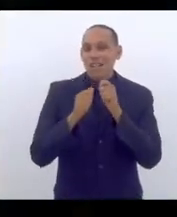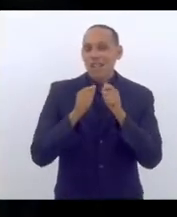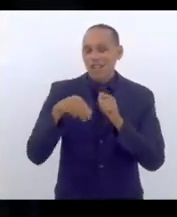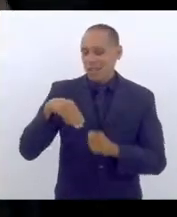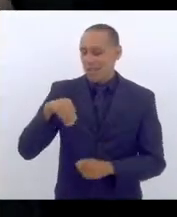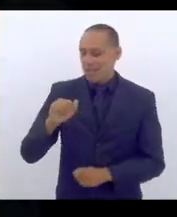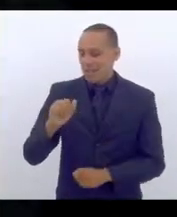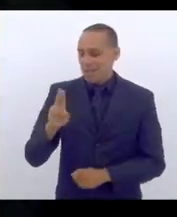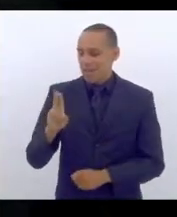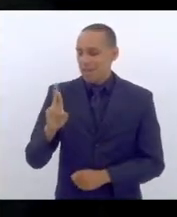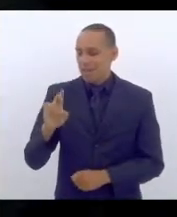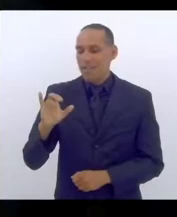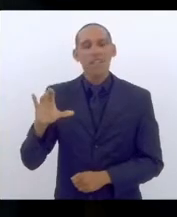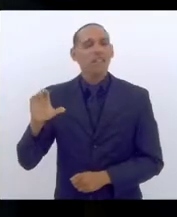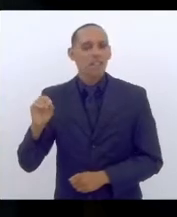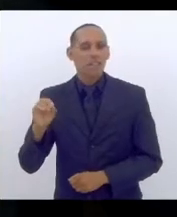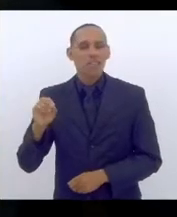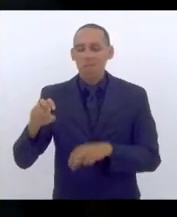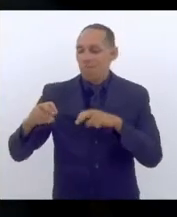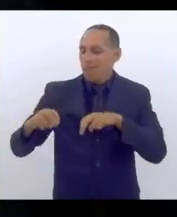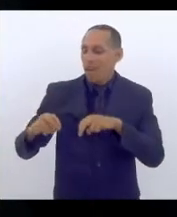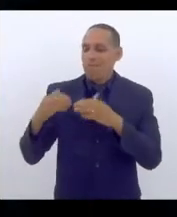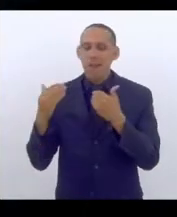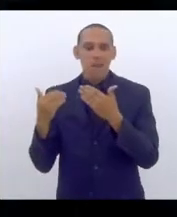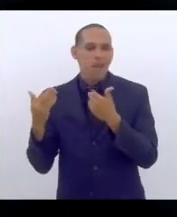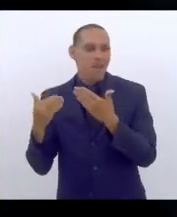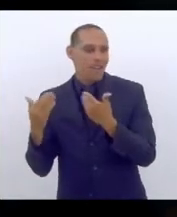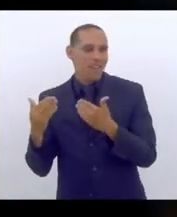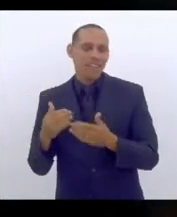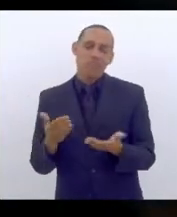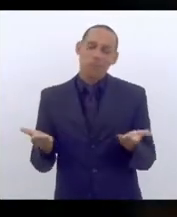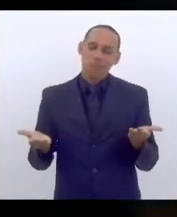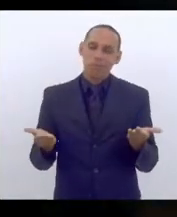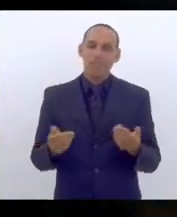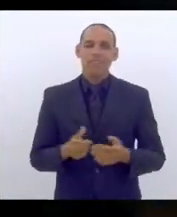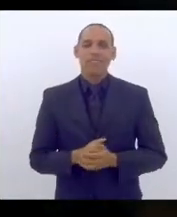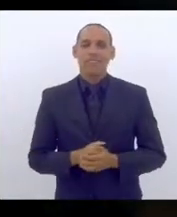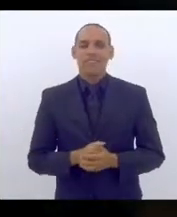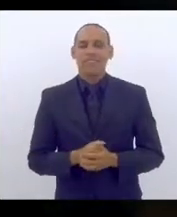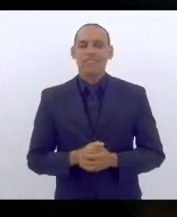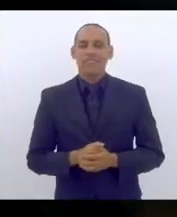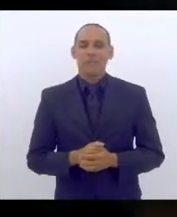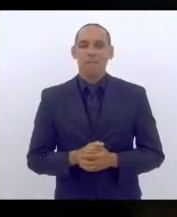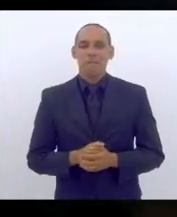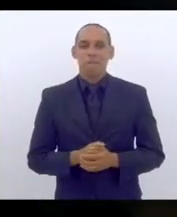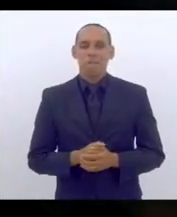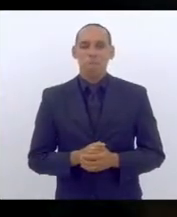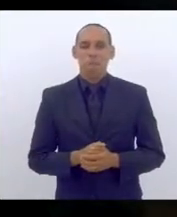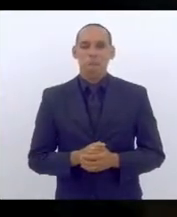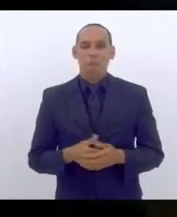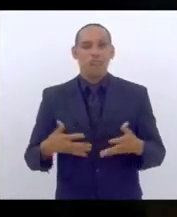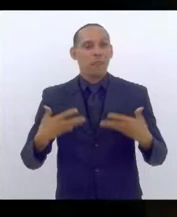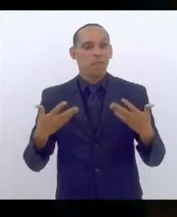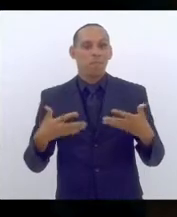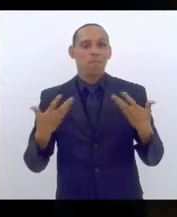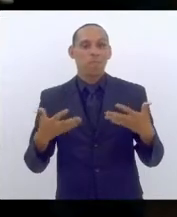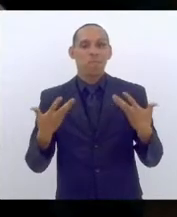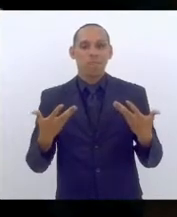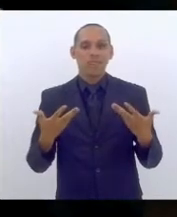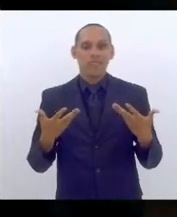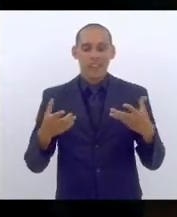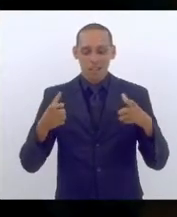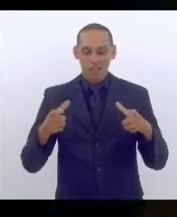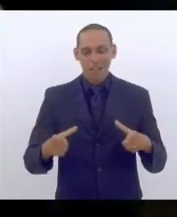fora conversando com a turma batendo o papo ou seja alegra aquele